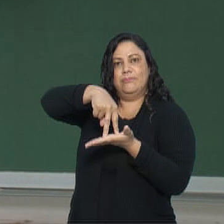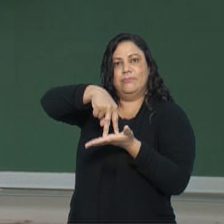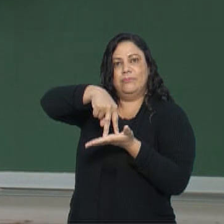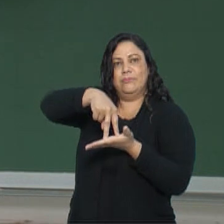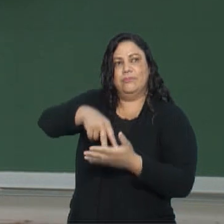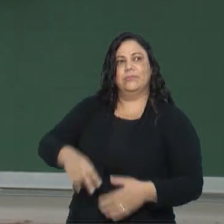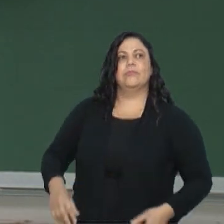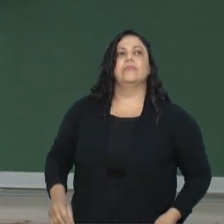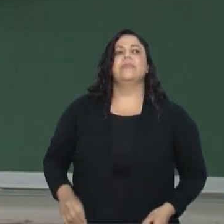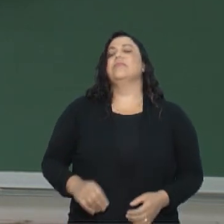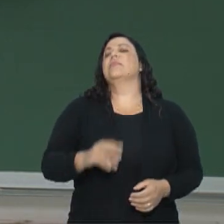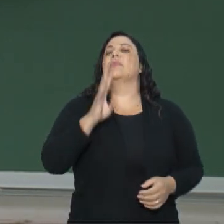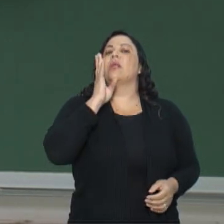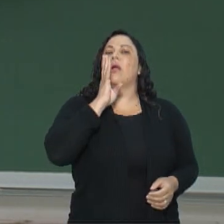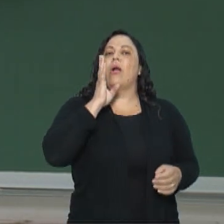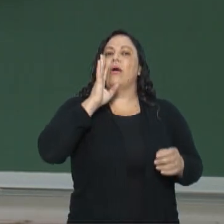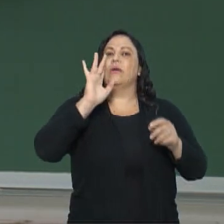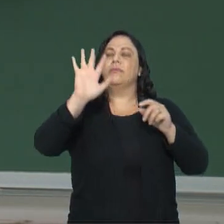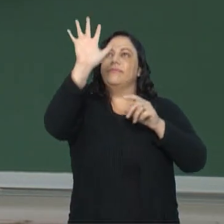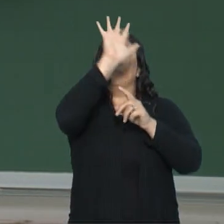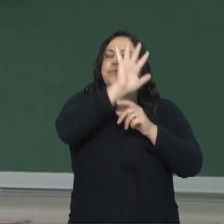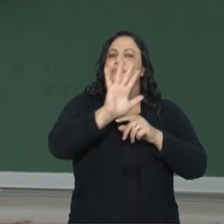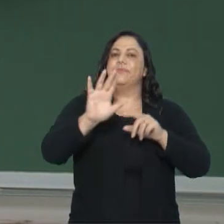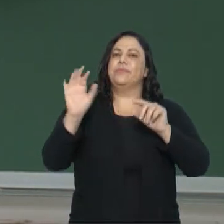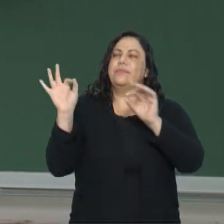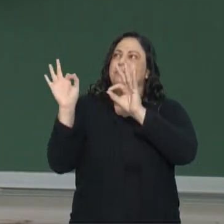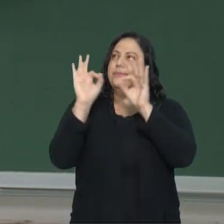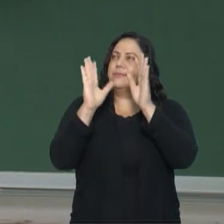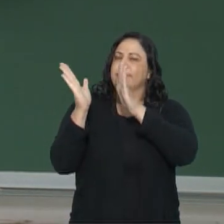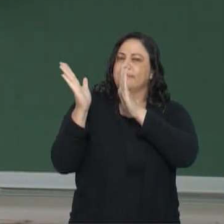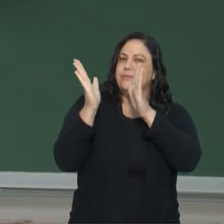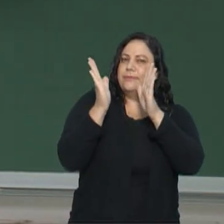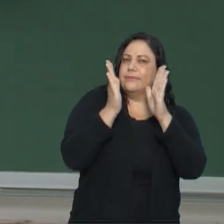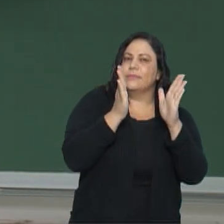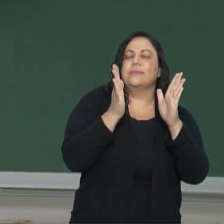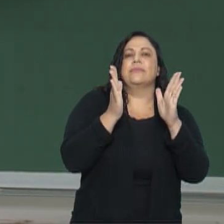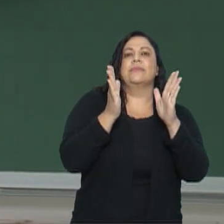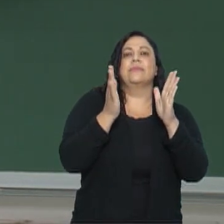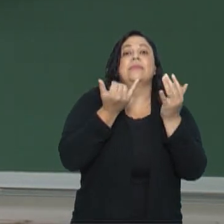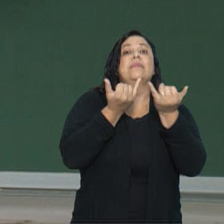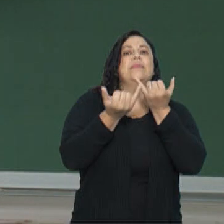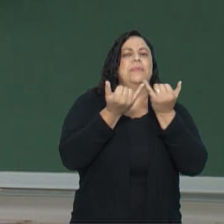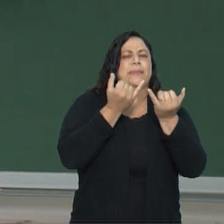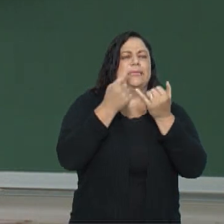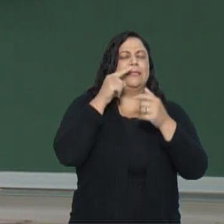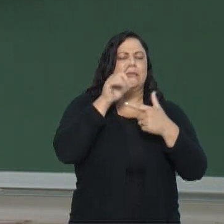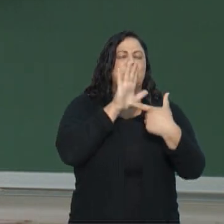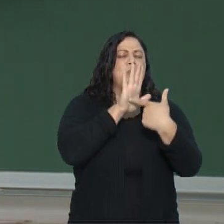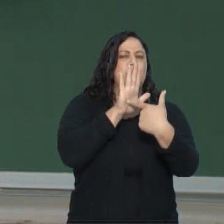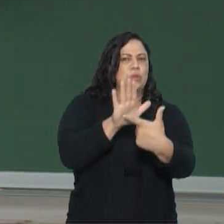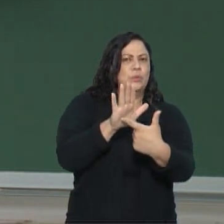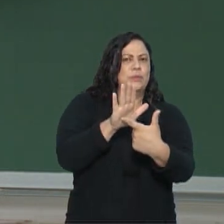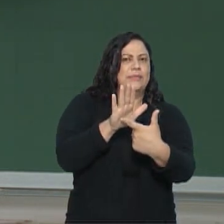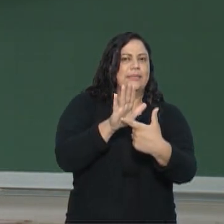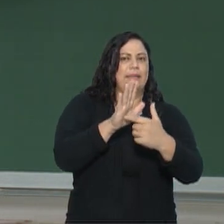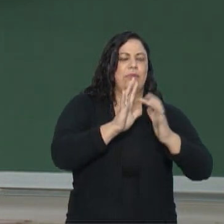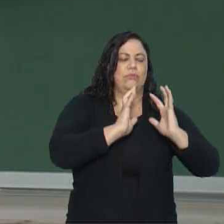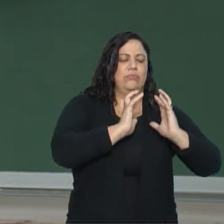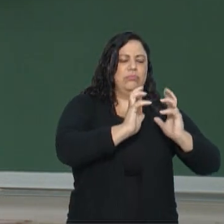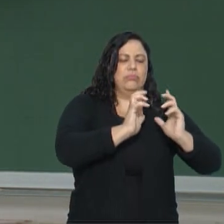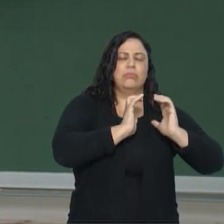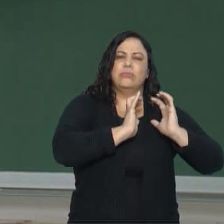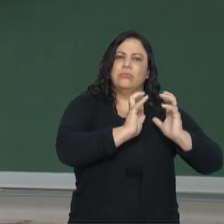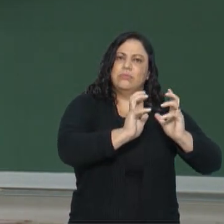olha que legal essa imagem que eu trago para vocês. Muito semelhante ao torso ali que eu mostrei para vocês, o recorte. Eu